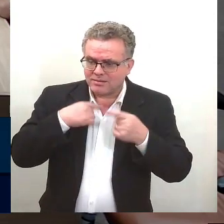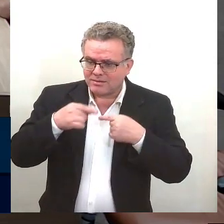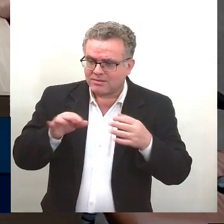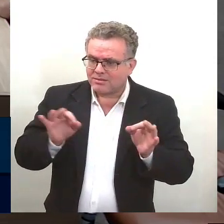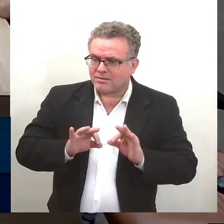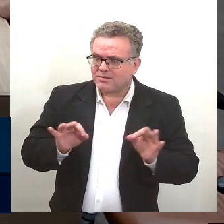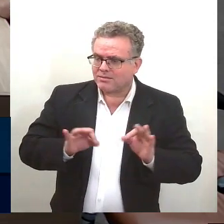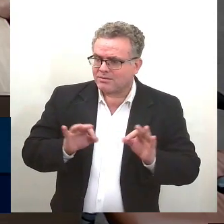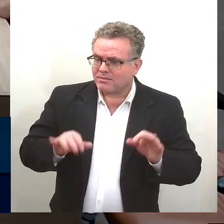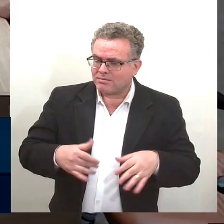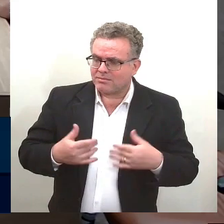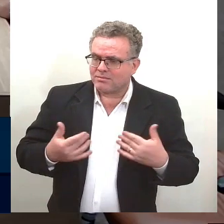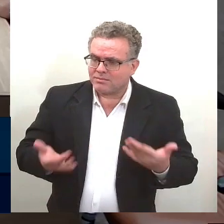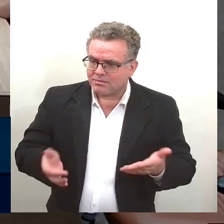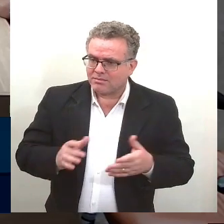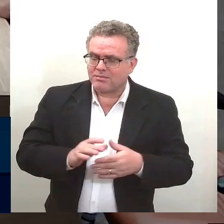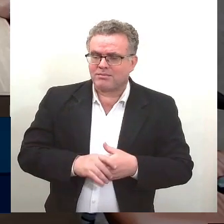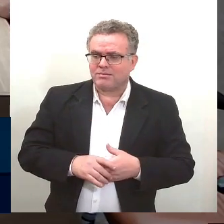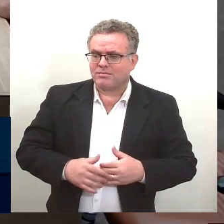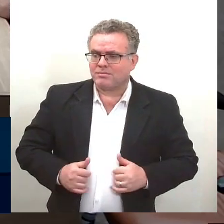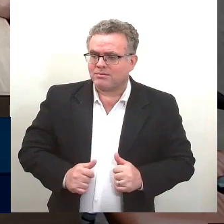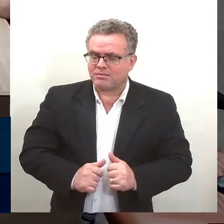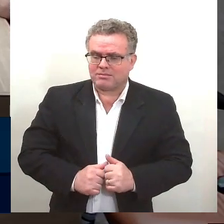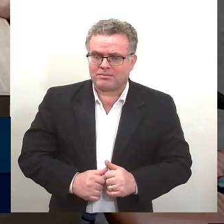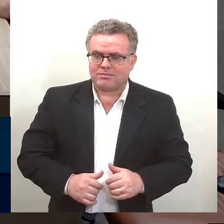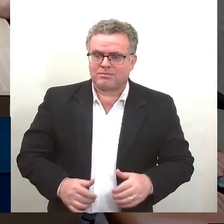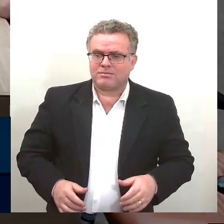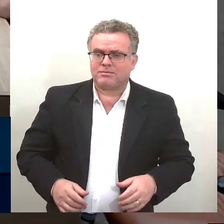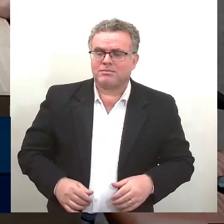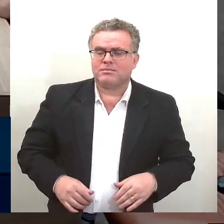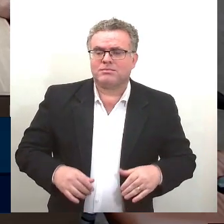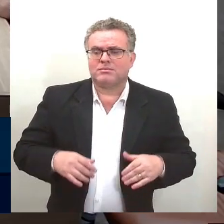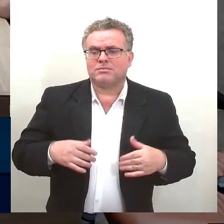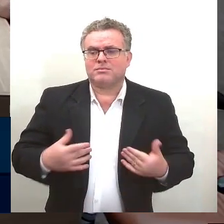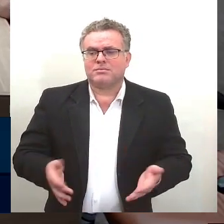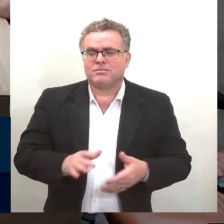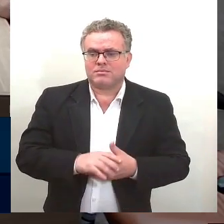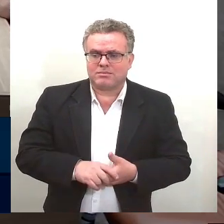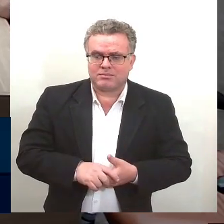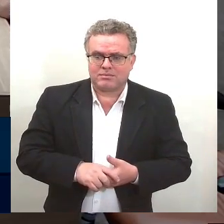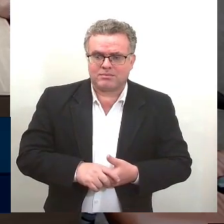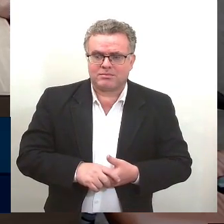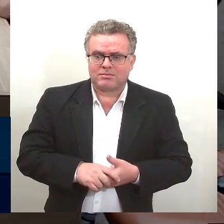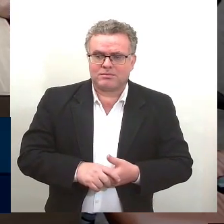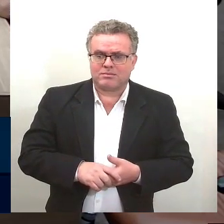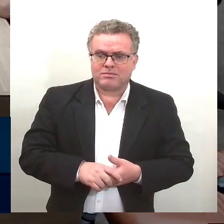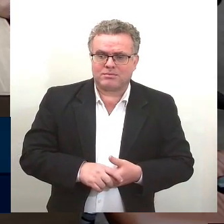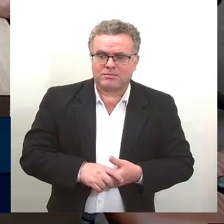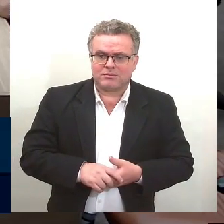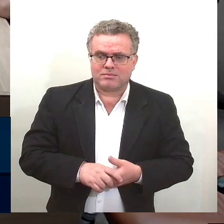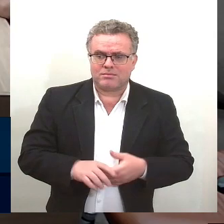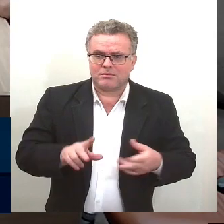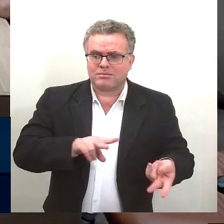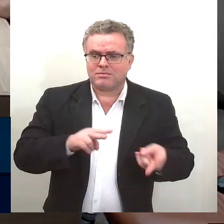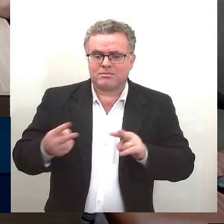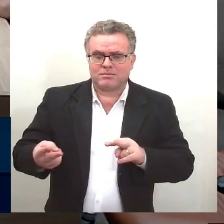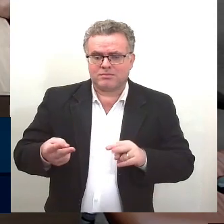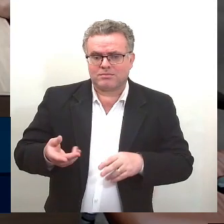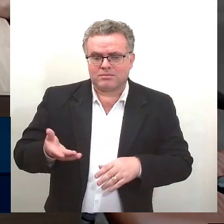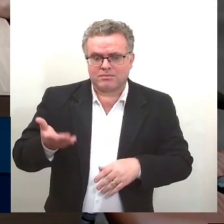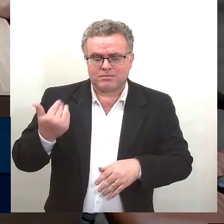uma observação. Essas transferências correntes, que nós tivemos aí uma evolução de